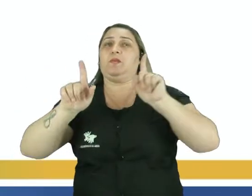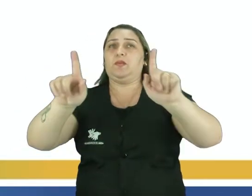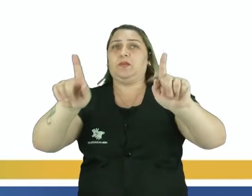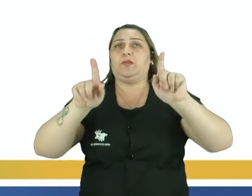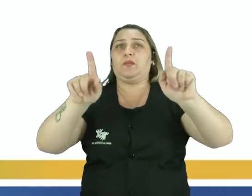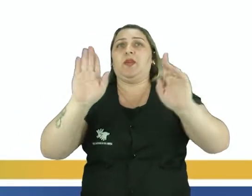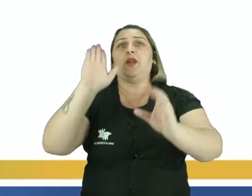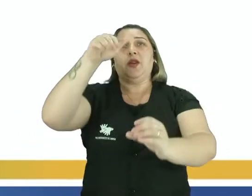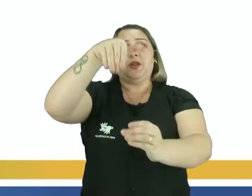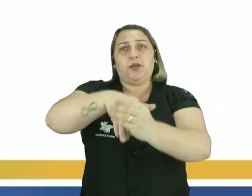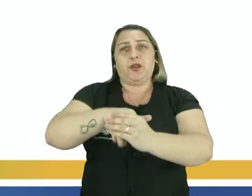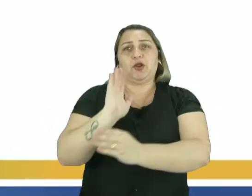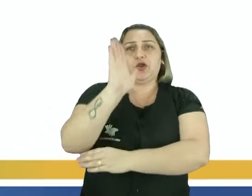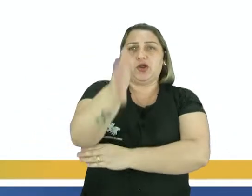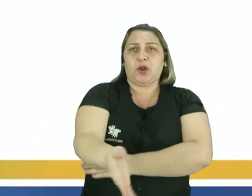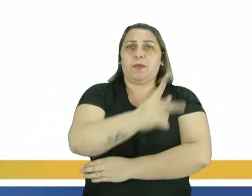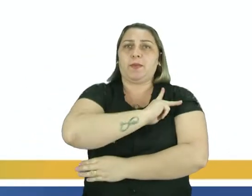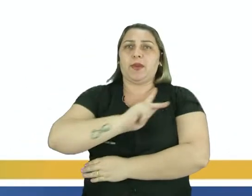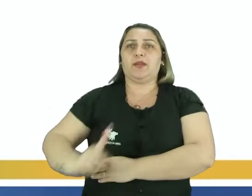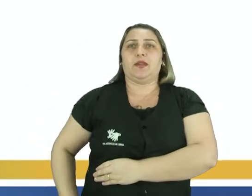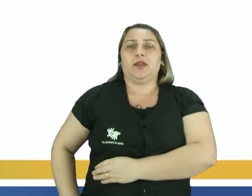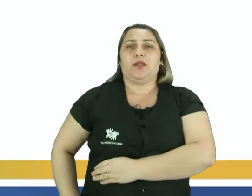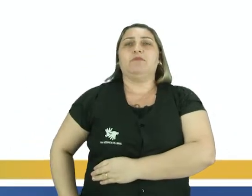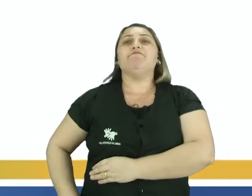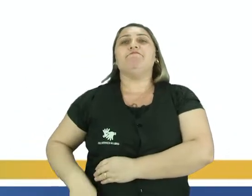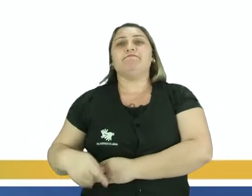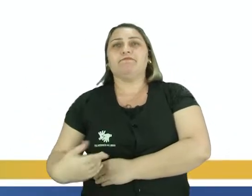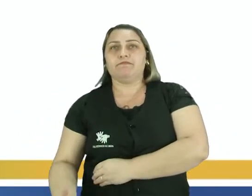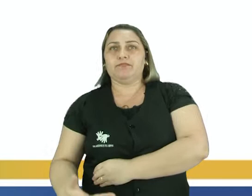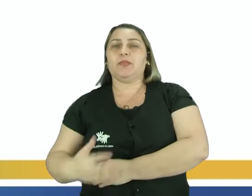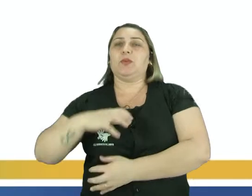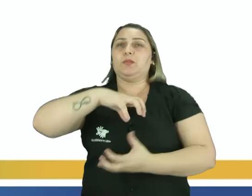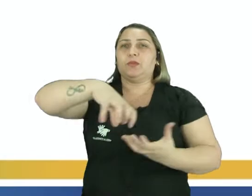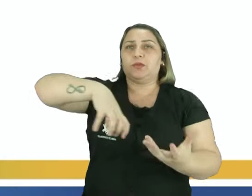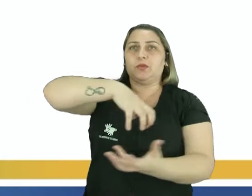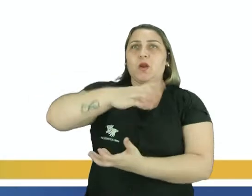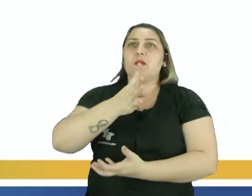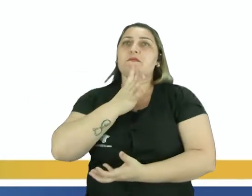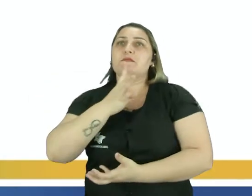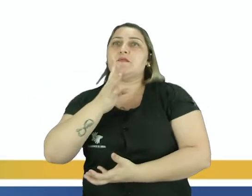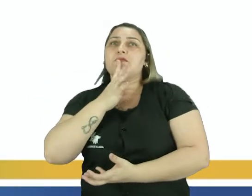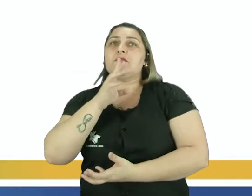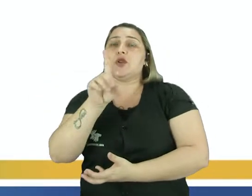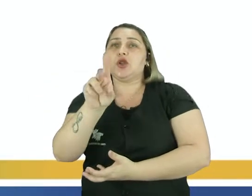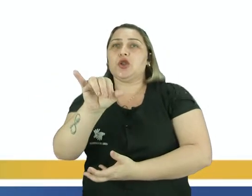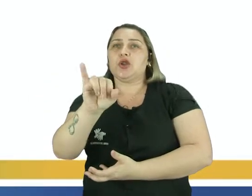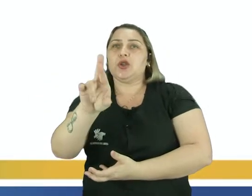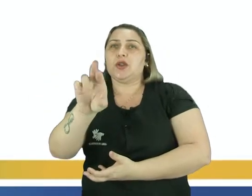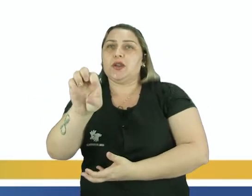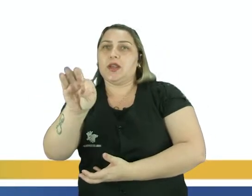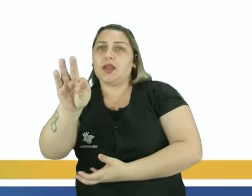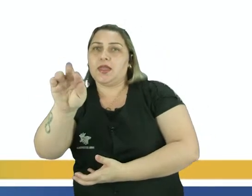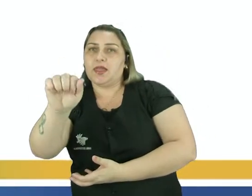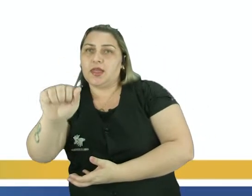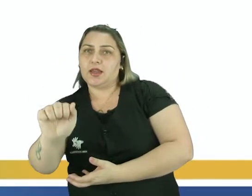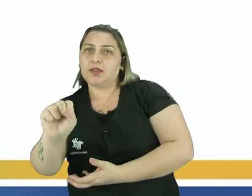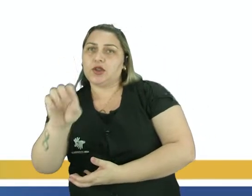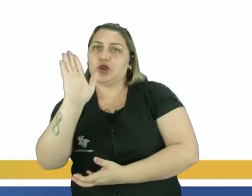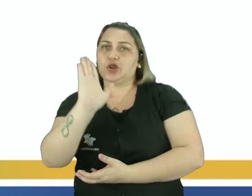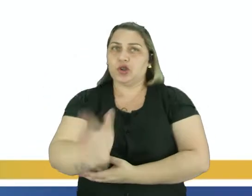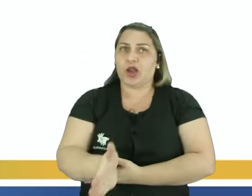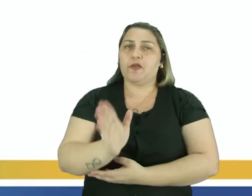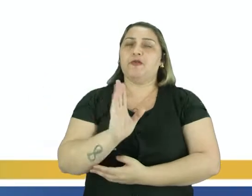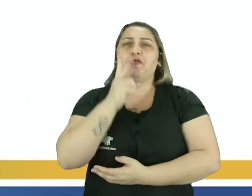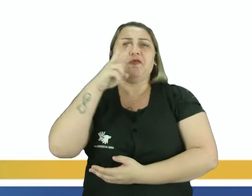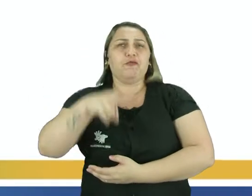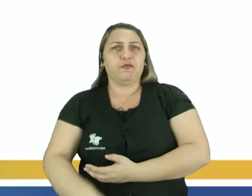realização de eleições diretas para presidente da República, numa manifestação que ficou conhecida como Direta Já. Então, a gente vai ver um pouco